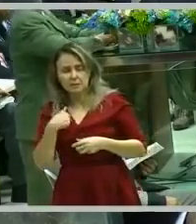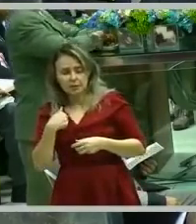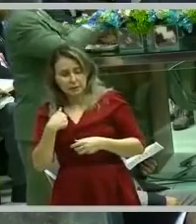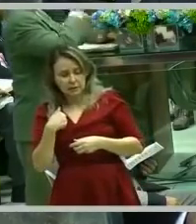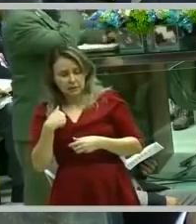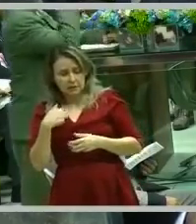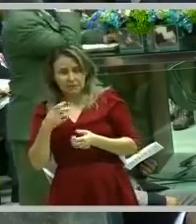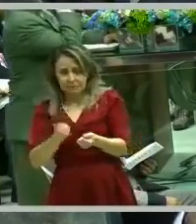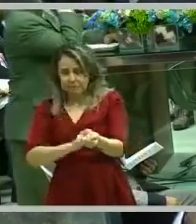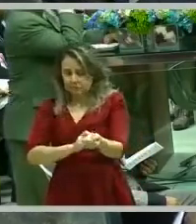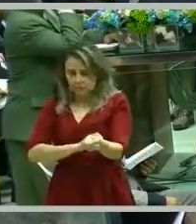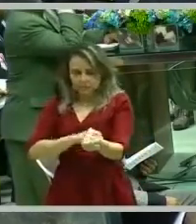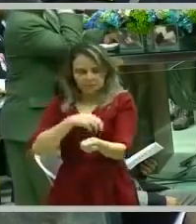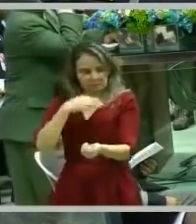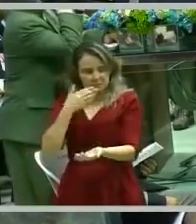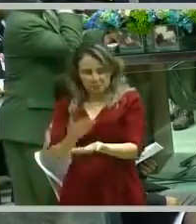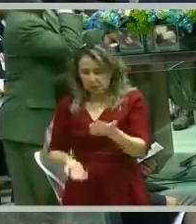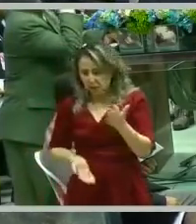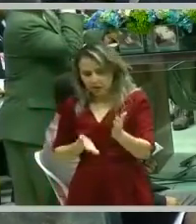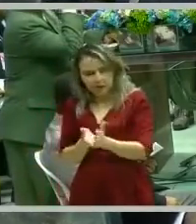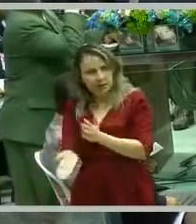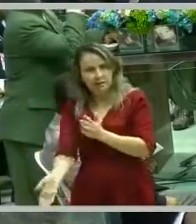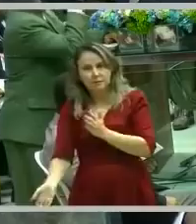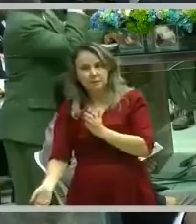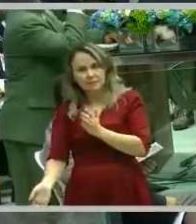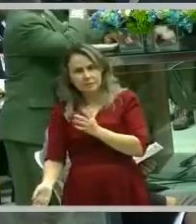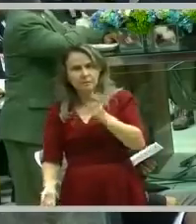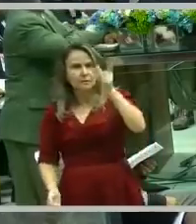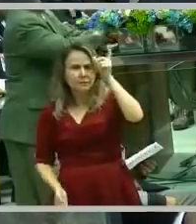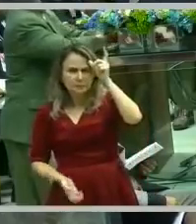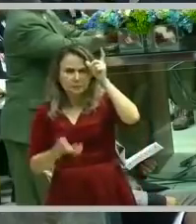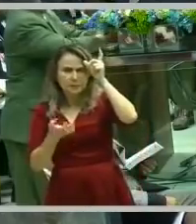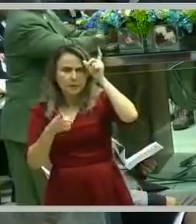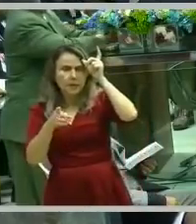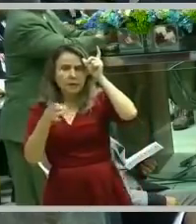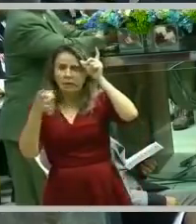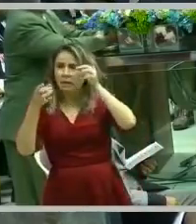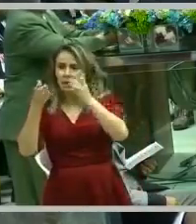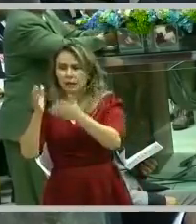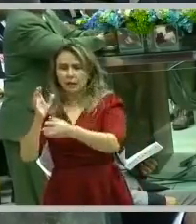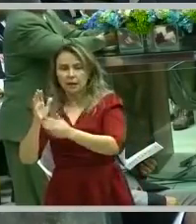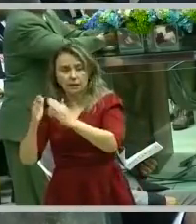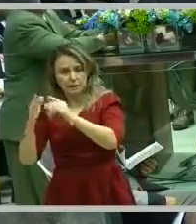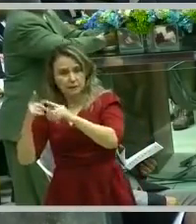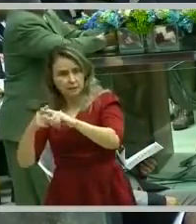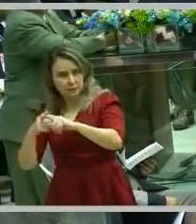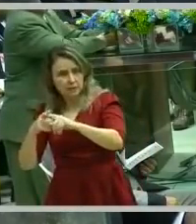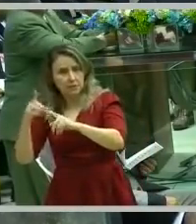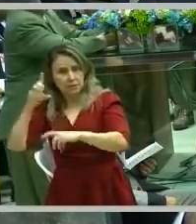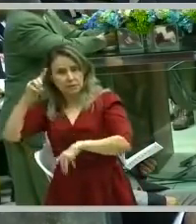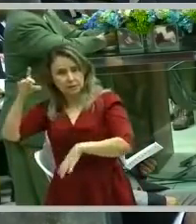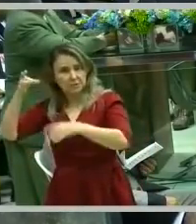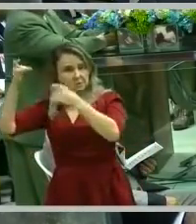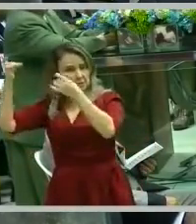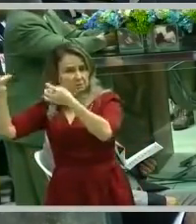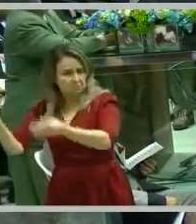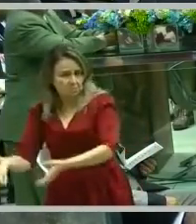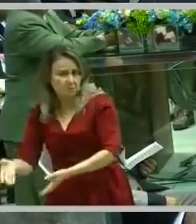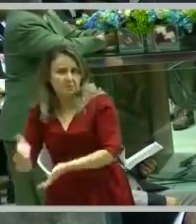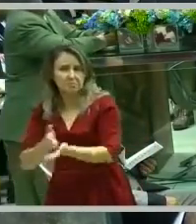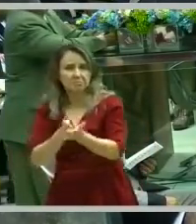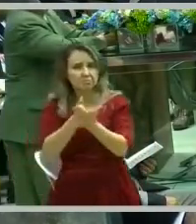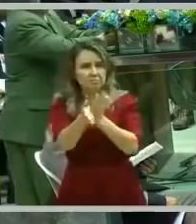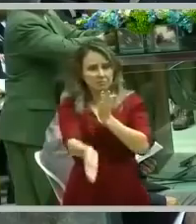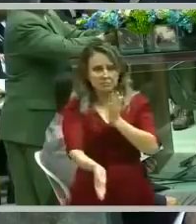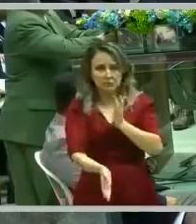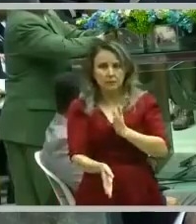você sair da igreja. O que ele quer? Que você saia da igreja. Aí você, se você não vigiar, você for um tolo. Aqui eu não fico mais